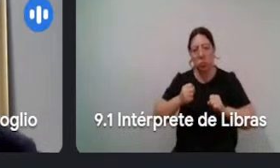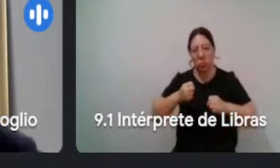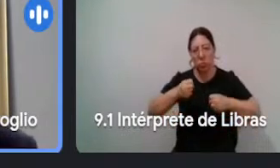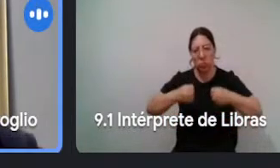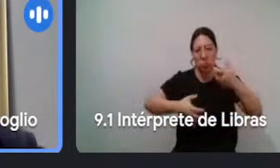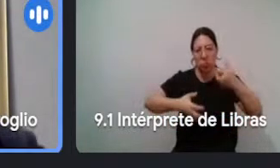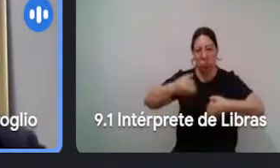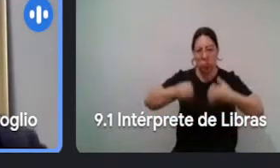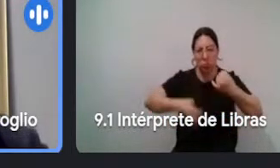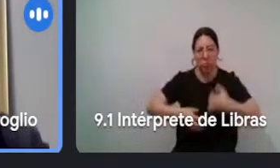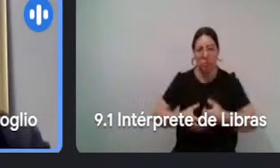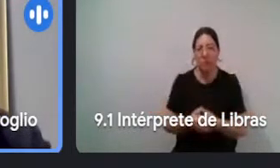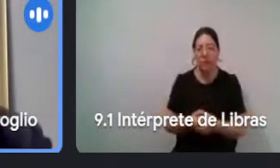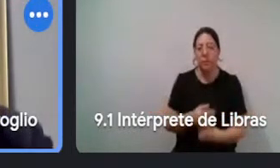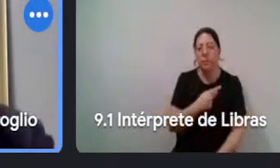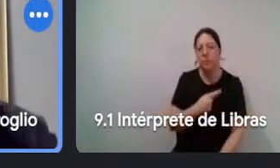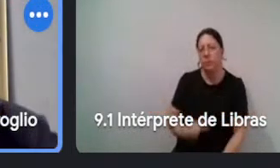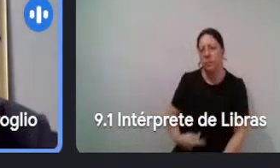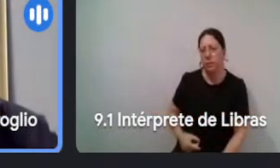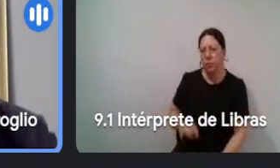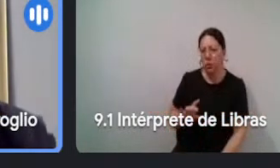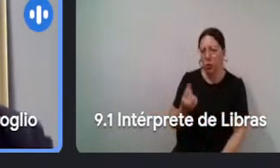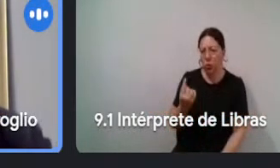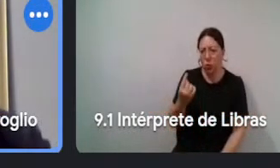Senhor presidente, só uma questão.